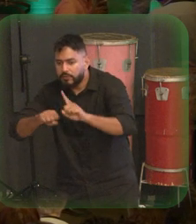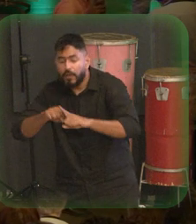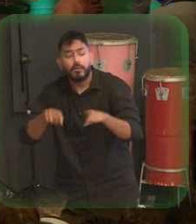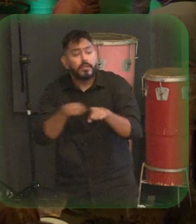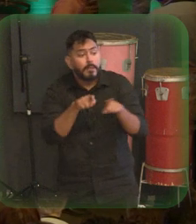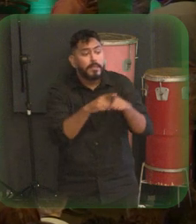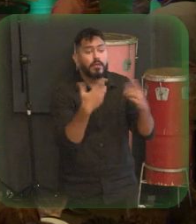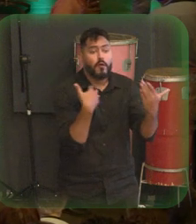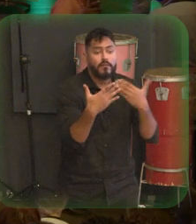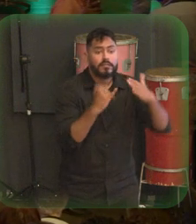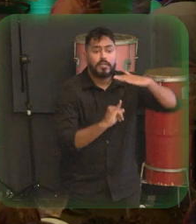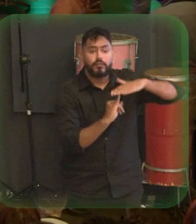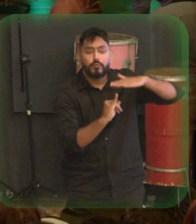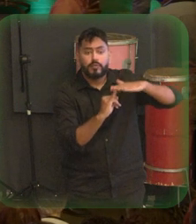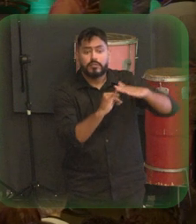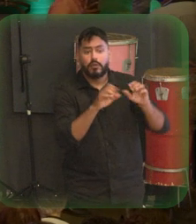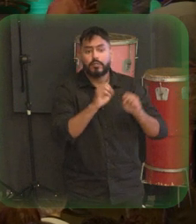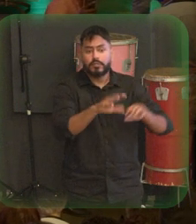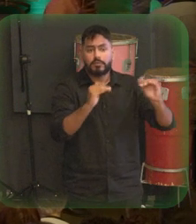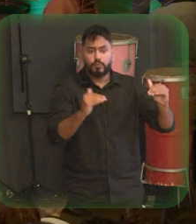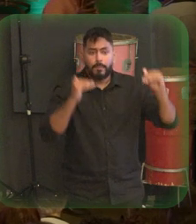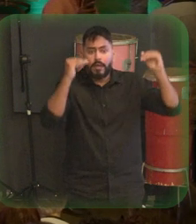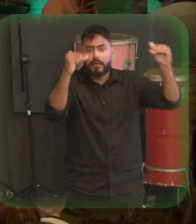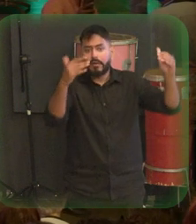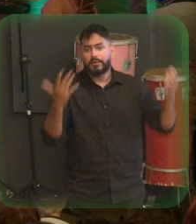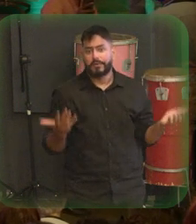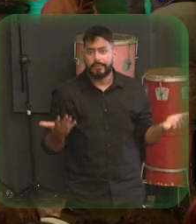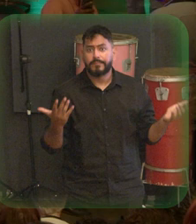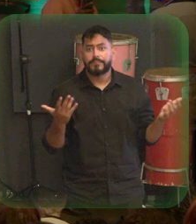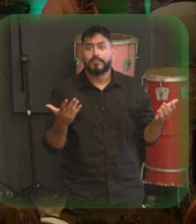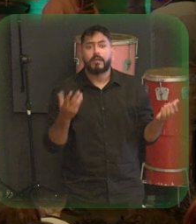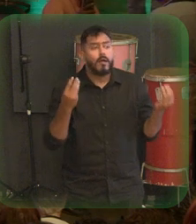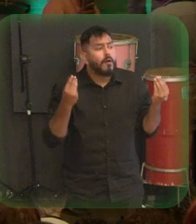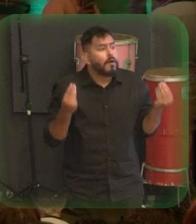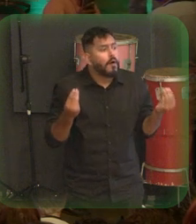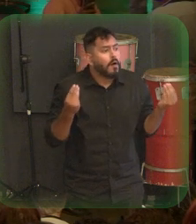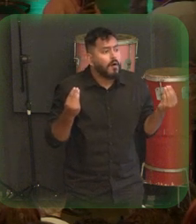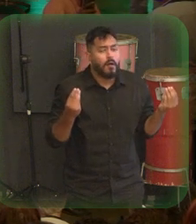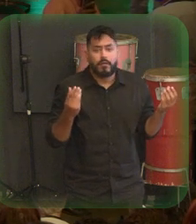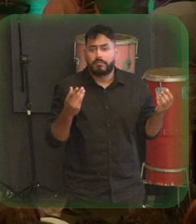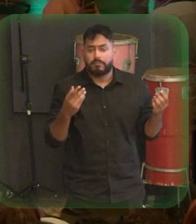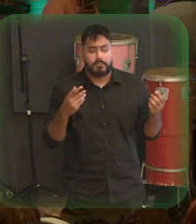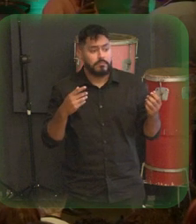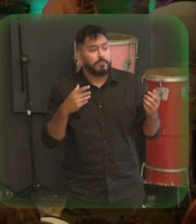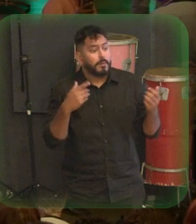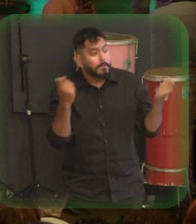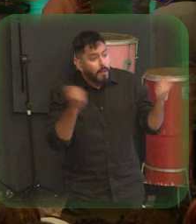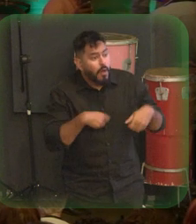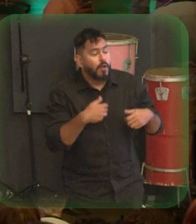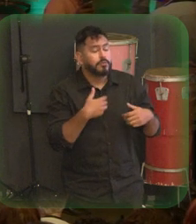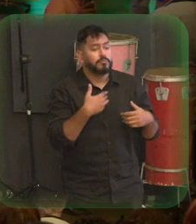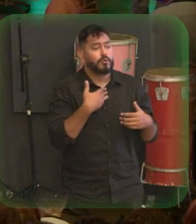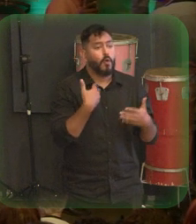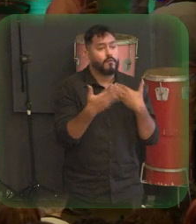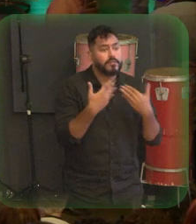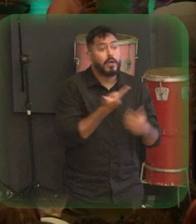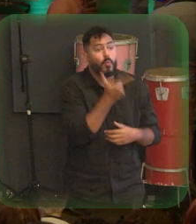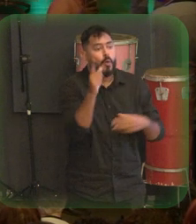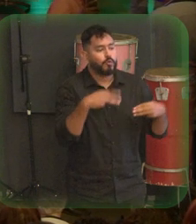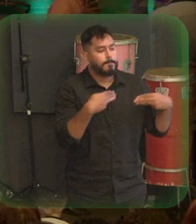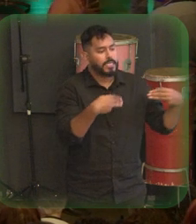as instituições de ensino superior? Como é que nós podemos conversar com os outros ministérios, enfim, para